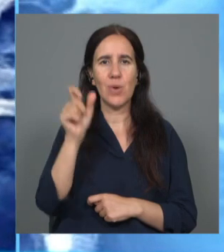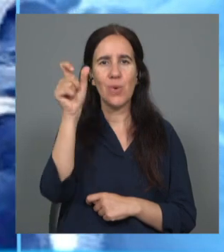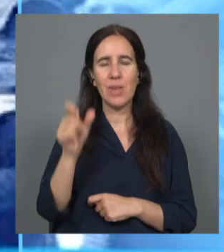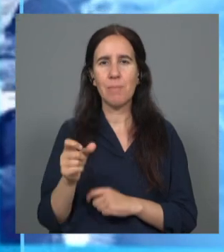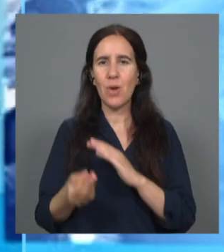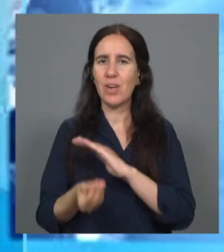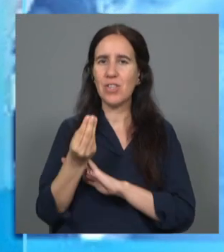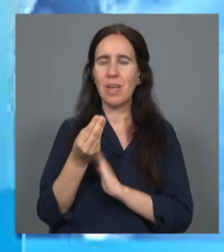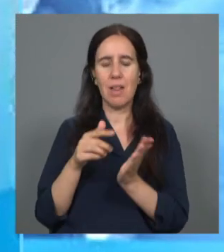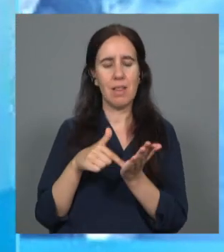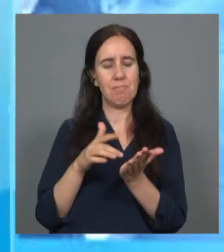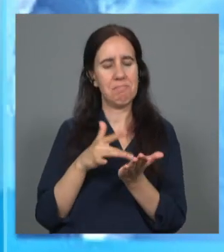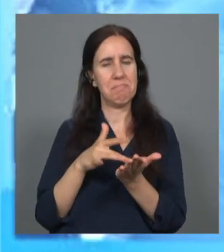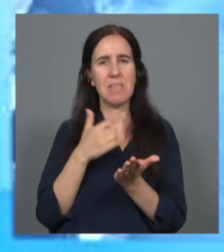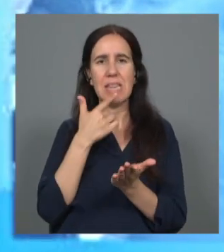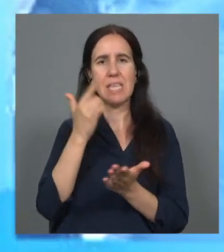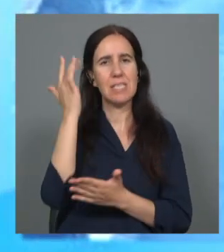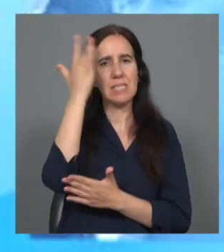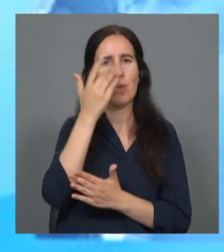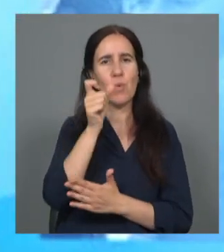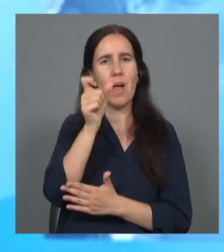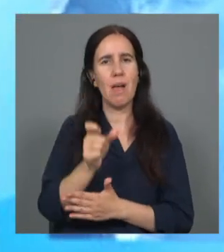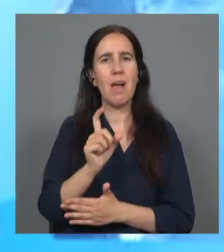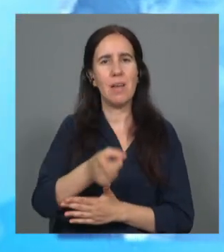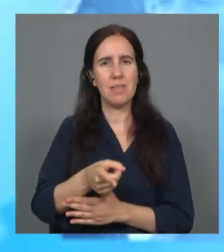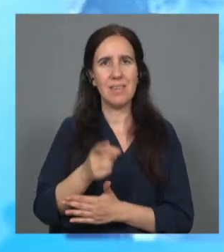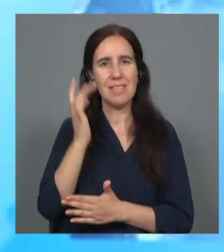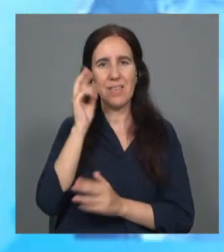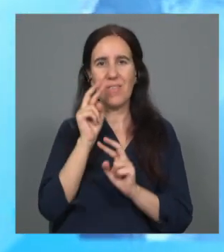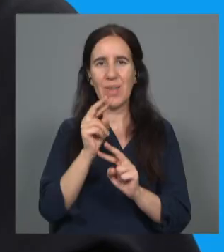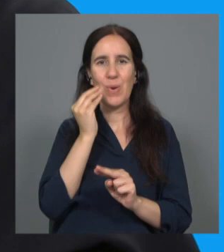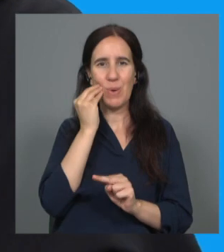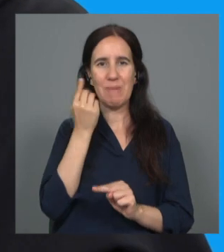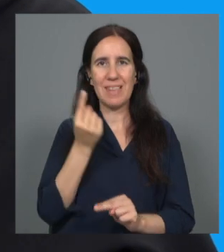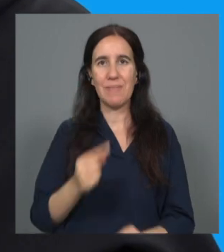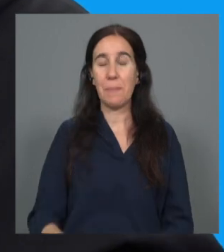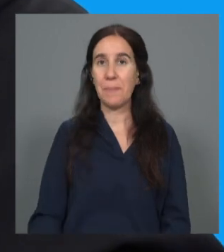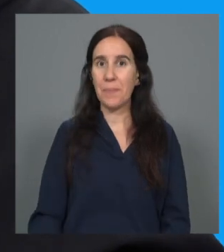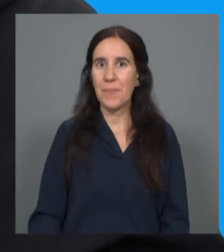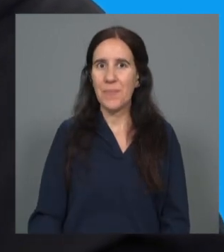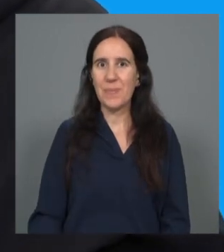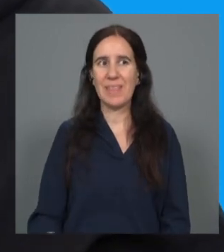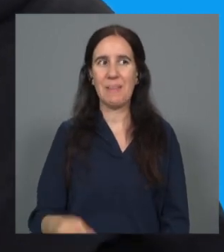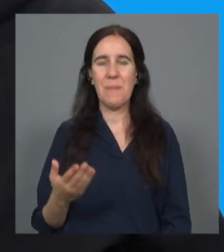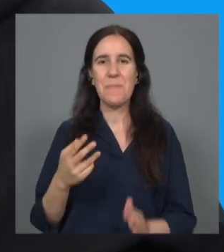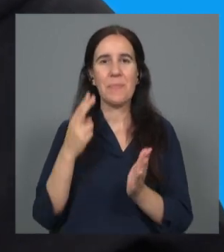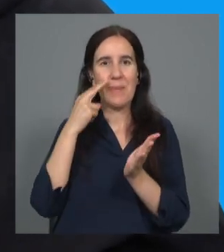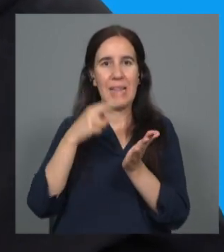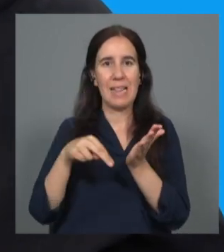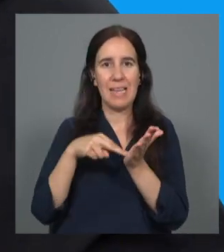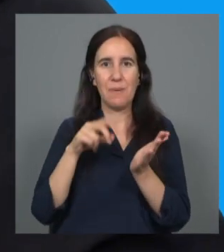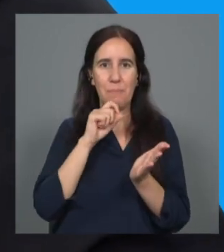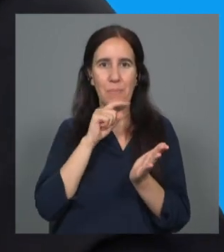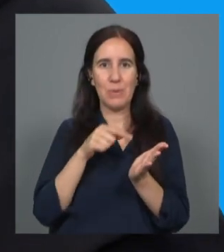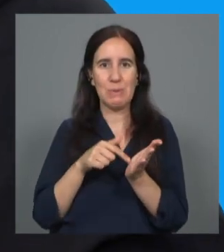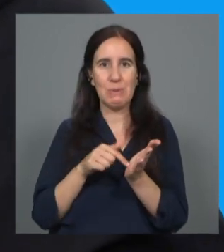que é um santo, ou como é que devemos olhar para os santos, não é? Se não se importa, queria mesmo ler